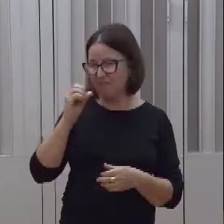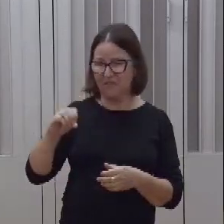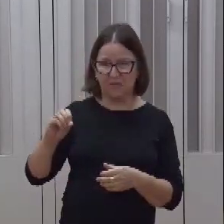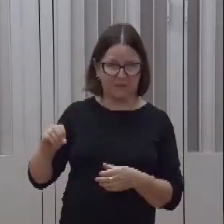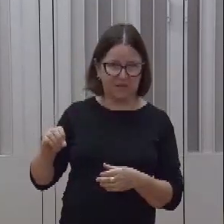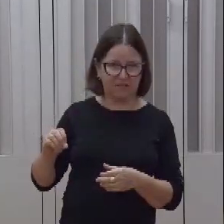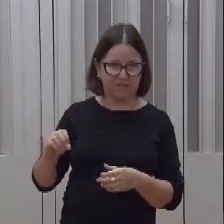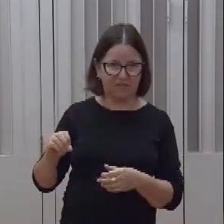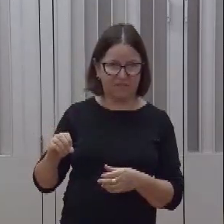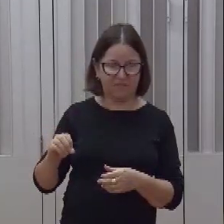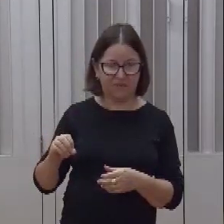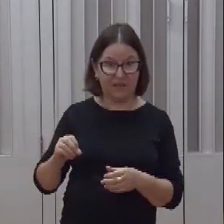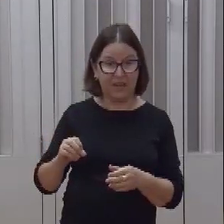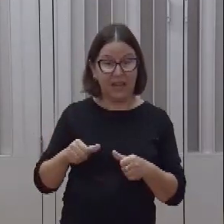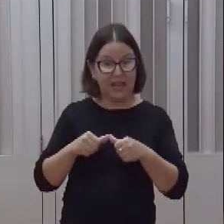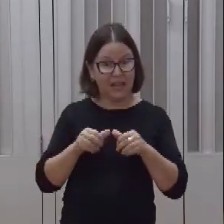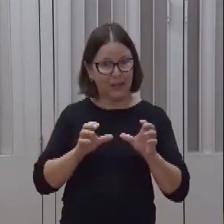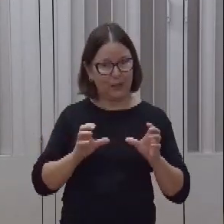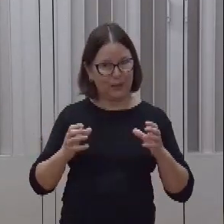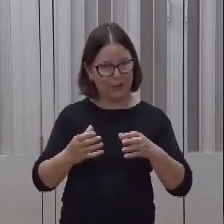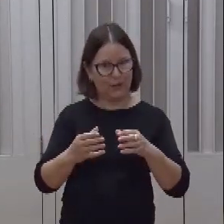Eles pensam que